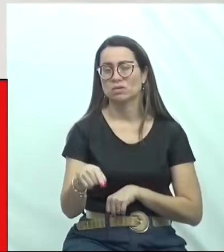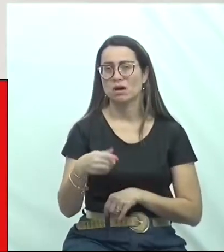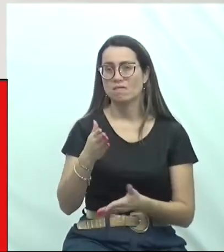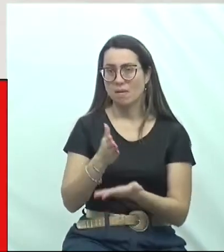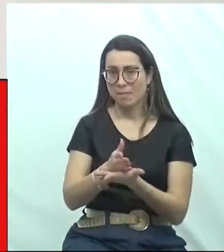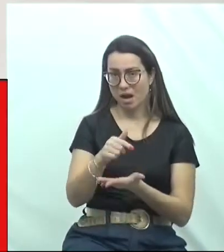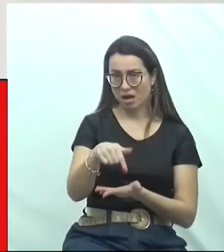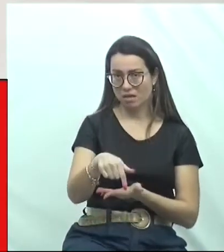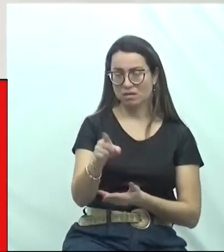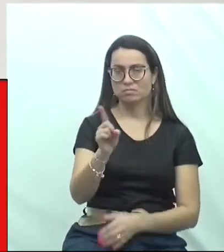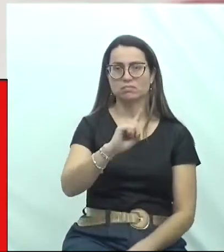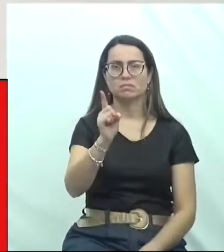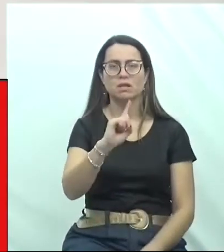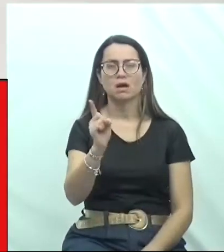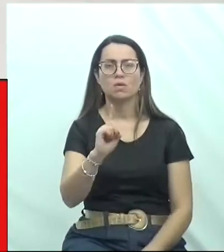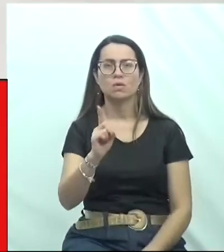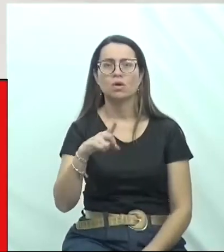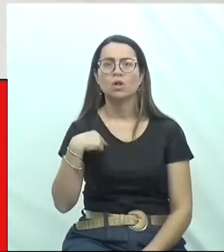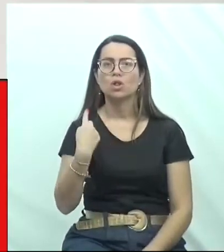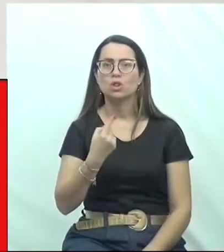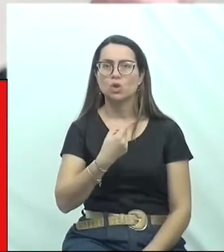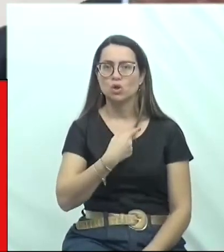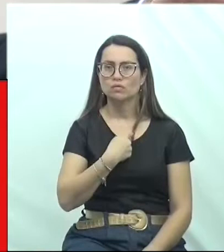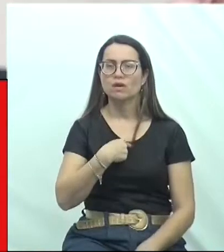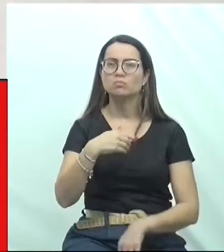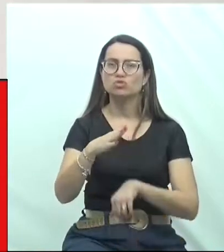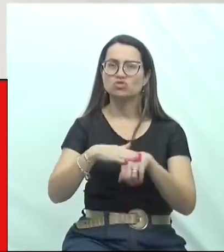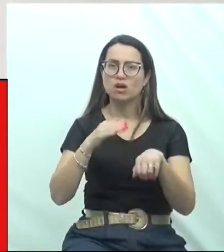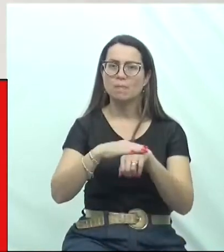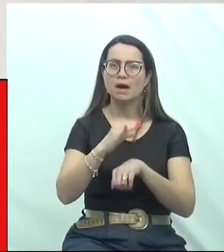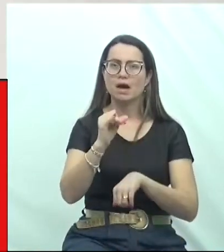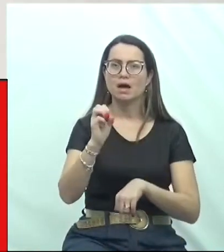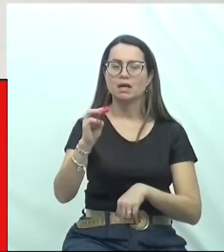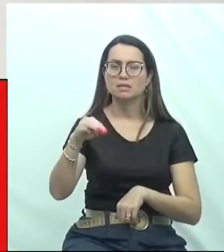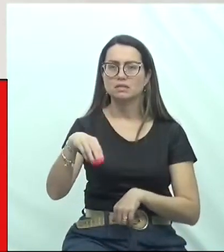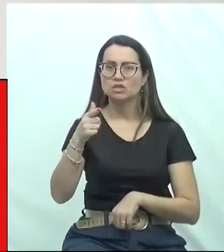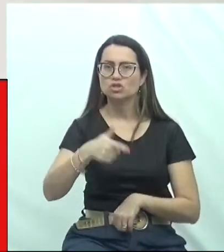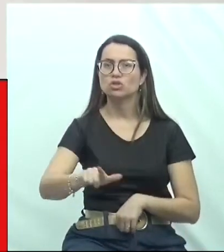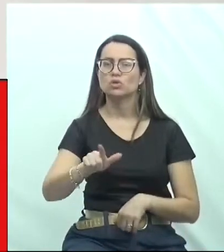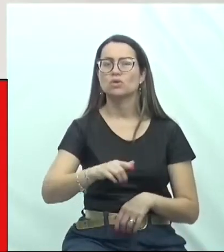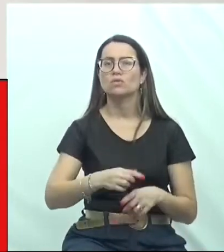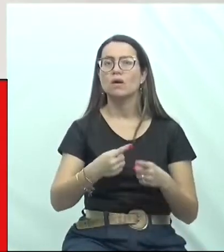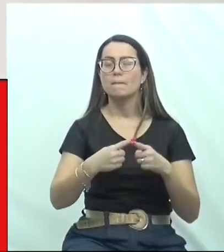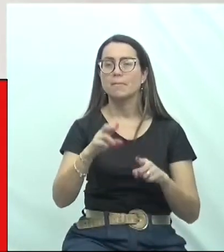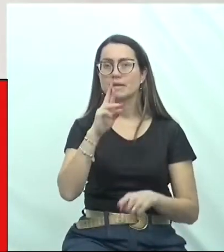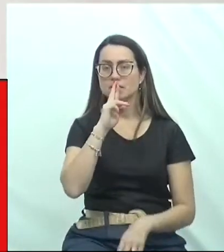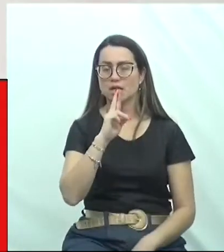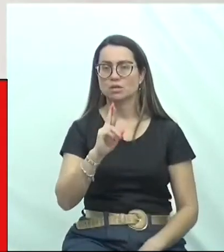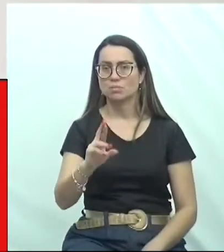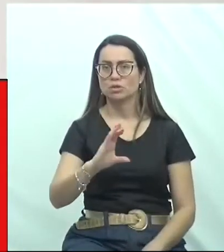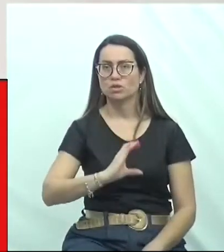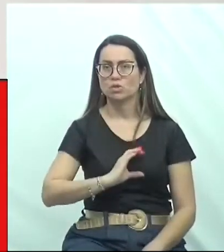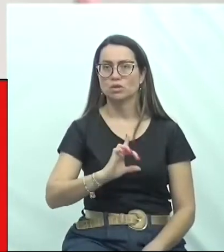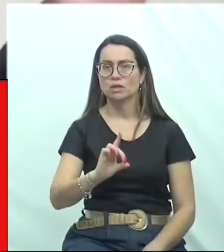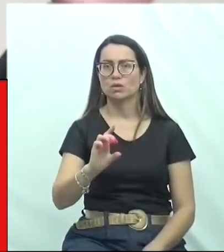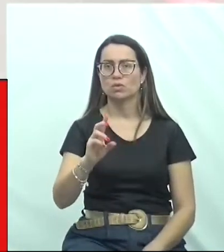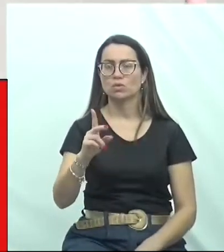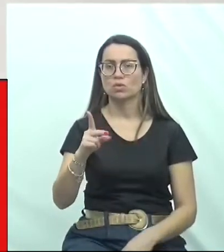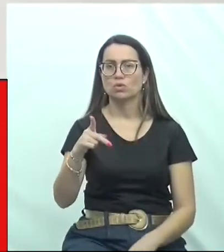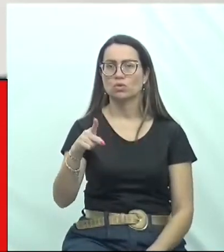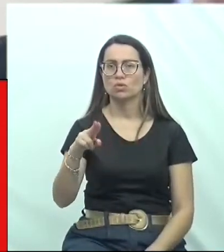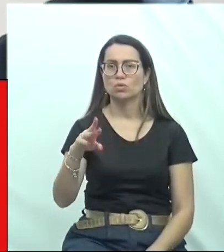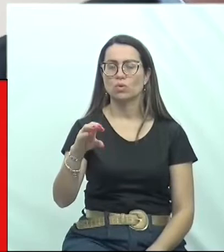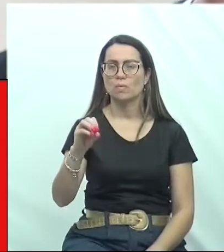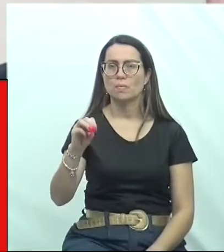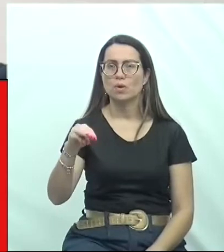aí, senhores vereadores. Nós vamos para cima da CISAM. Mas a proposta do coordenador do PROCON, eu queria colocar para meus pares aí, a